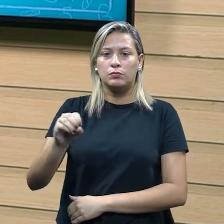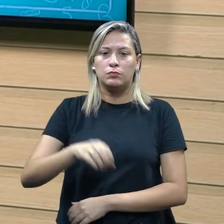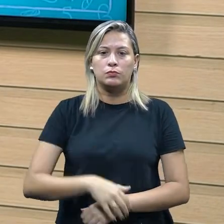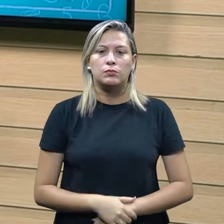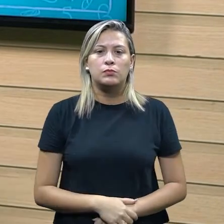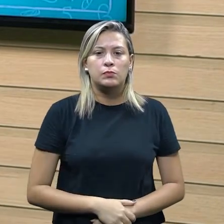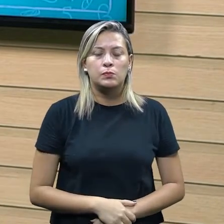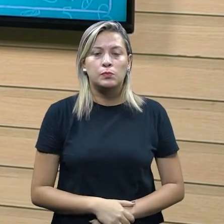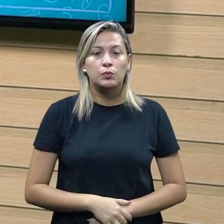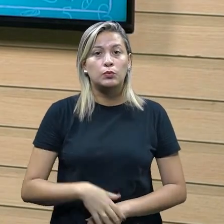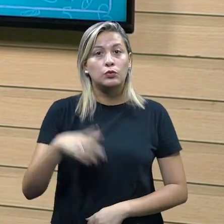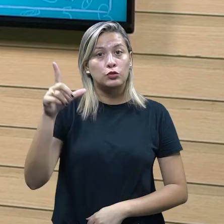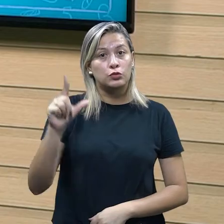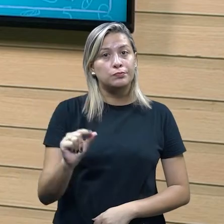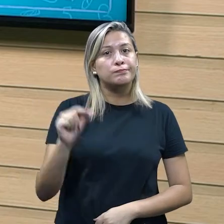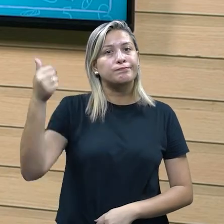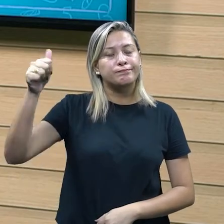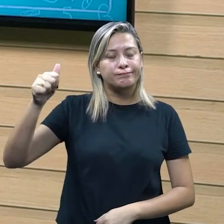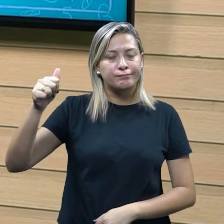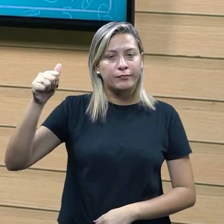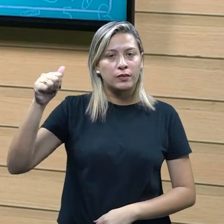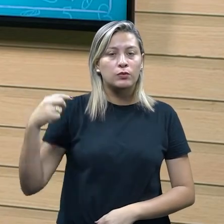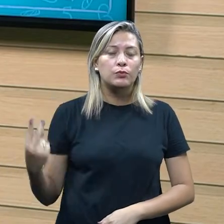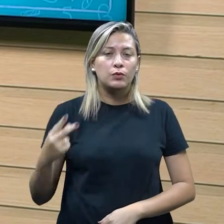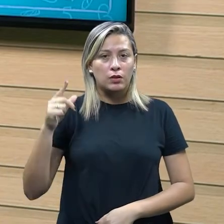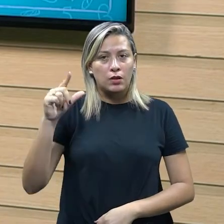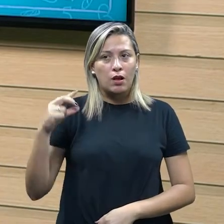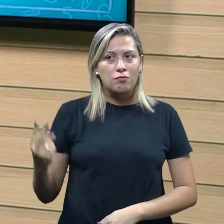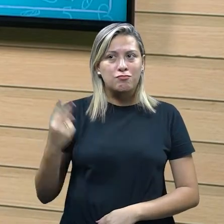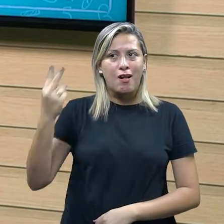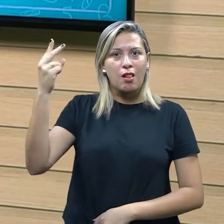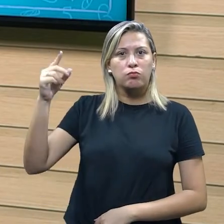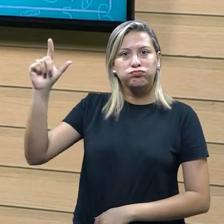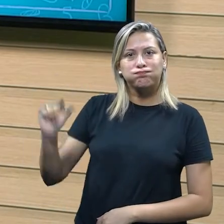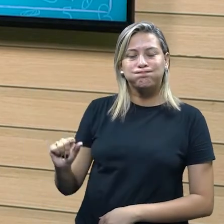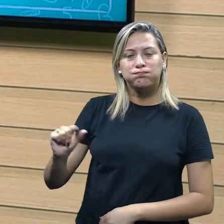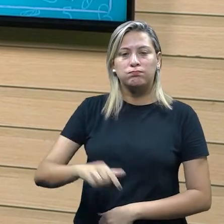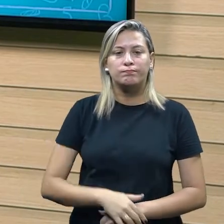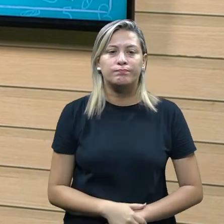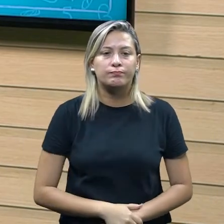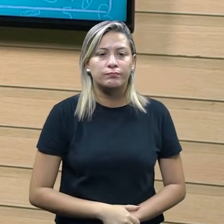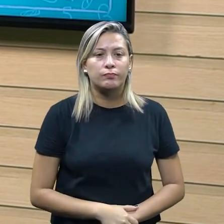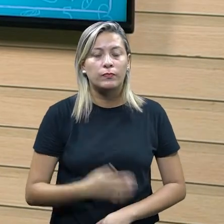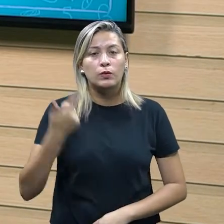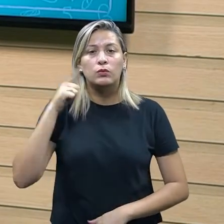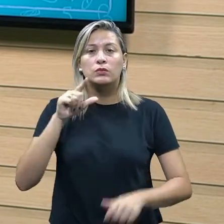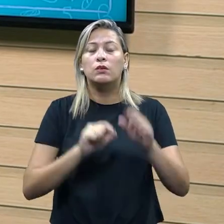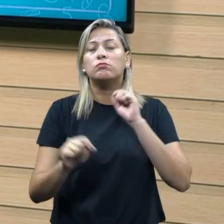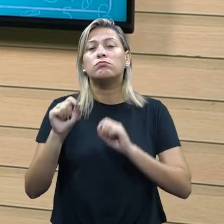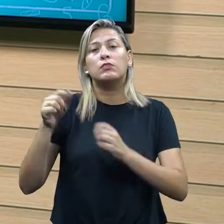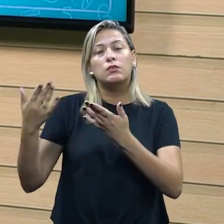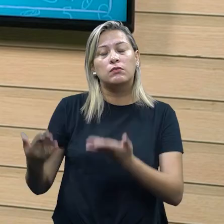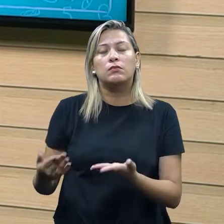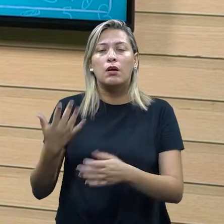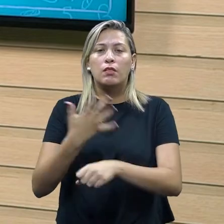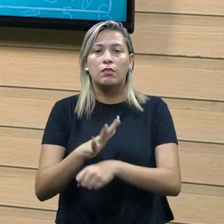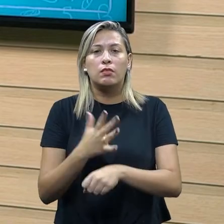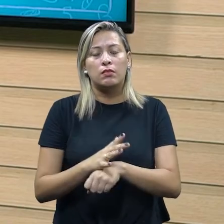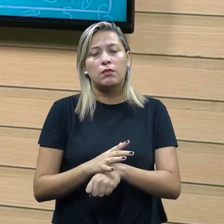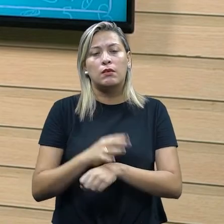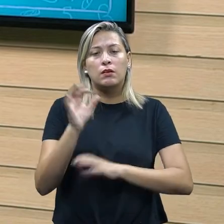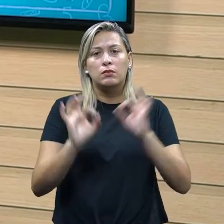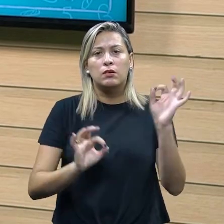do próprio computador, ele não precisa fazer um protótipo para que esse protótipo seja testado. Ele consegue fazer todos esses testes,